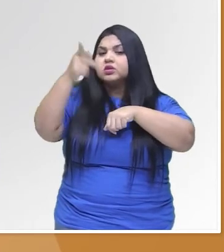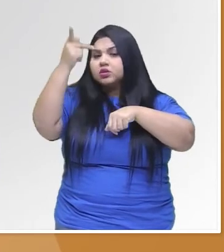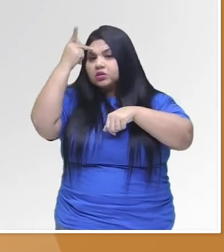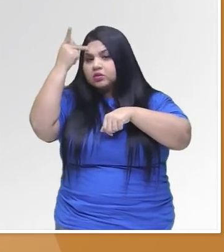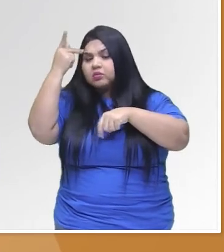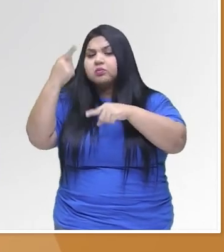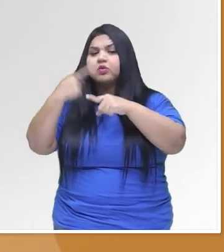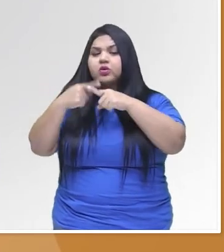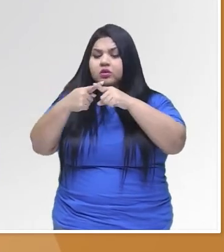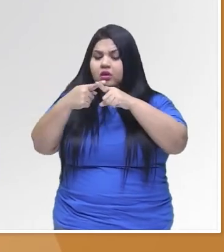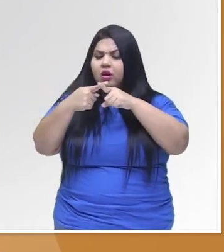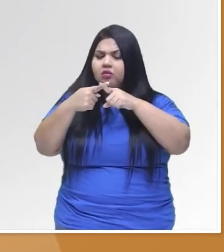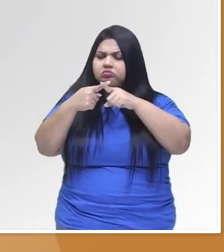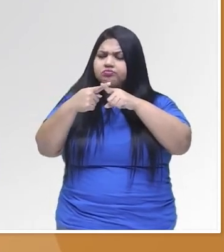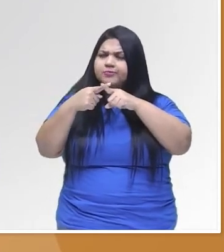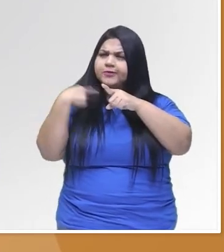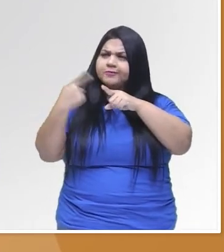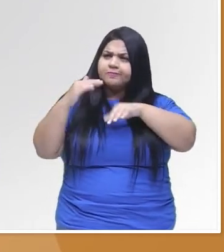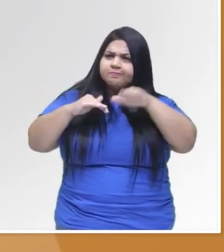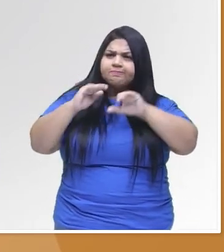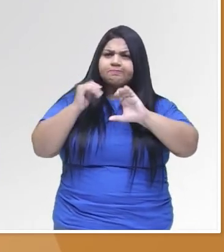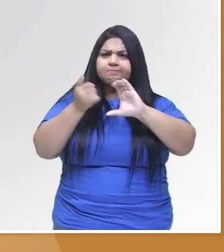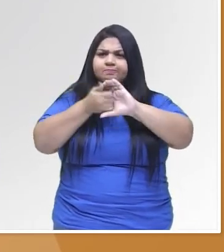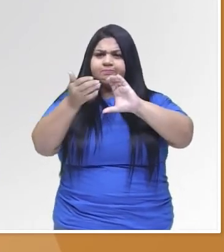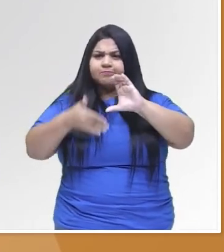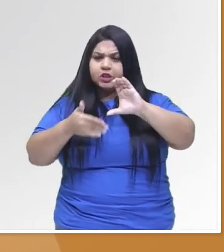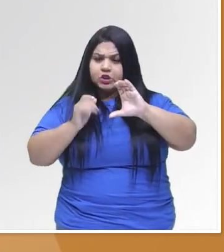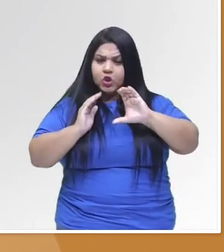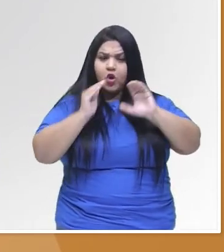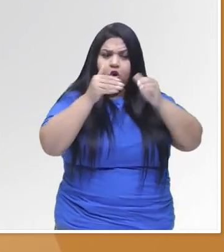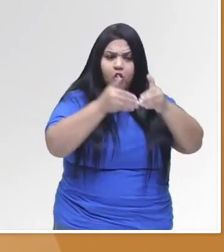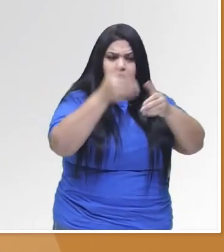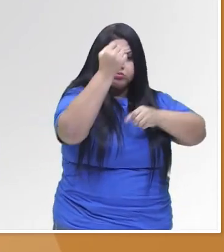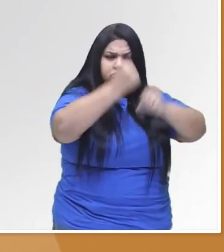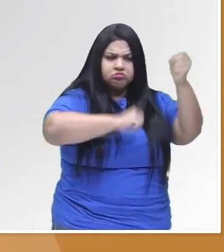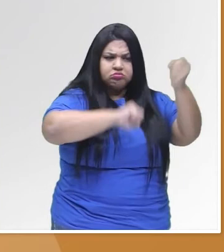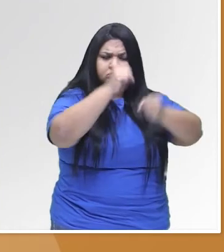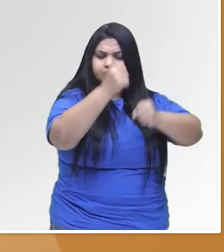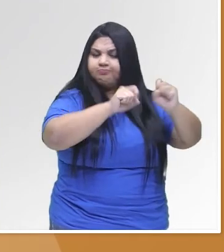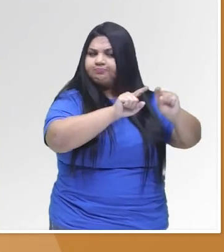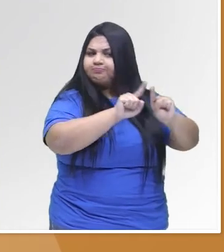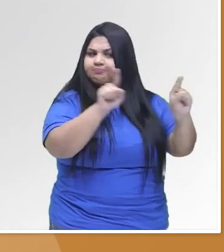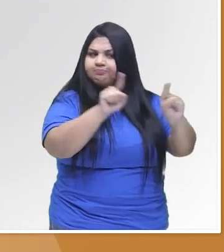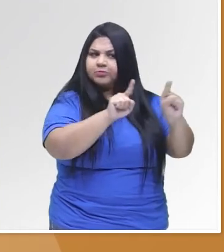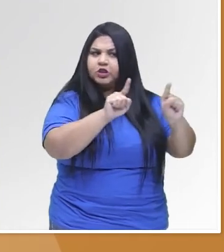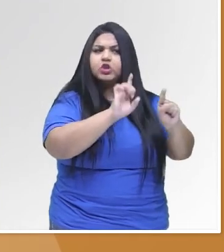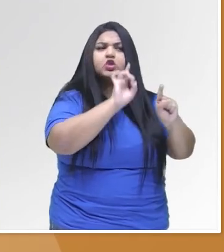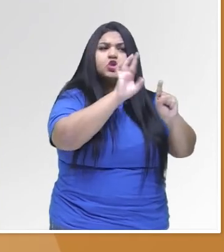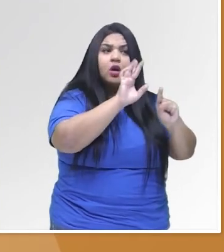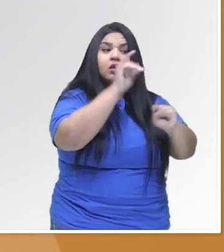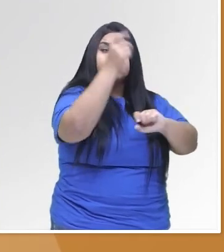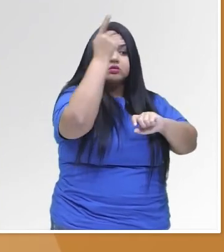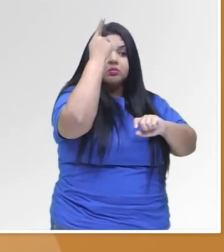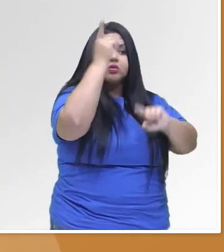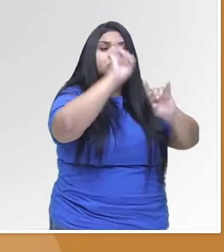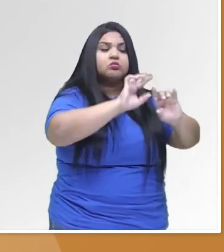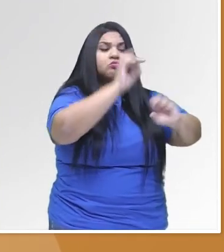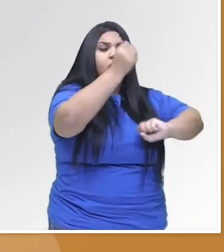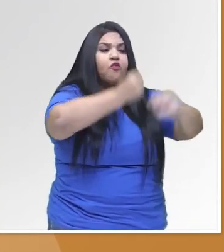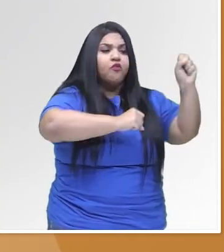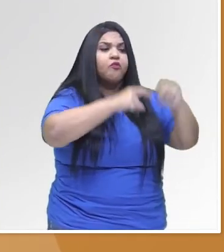acaba caracterizando o estado de São Paulo apenas na atividade industrial. Ah, só é fábrica, só